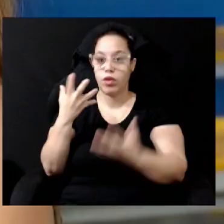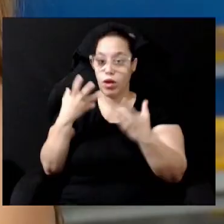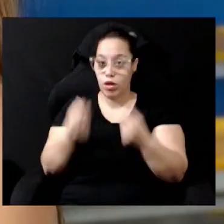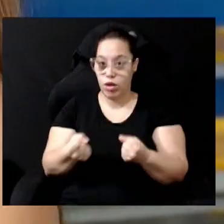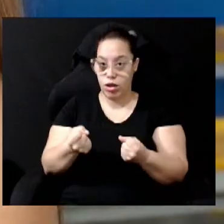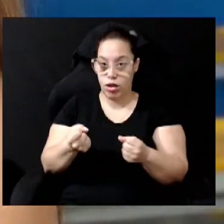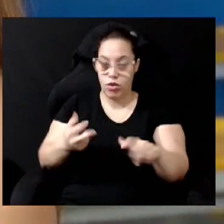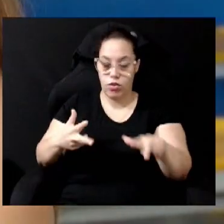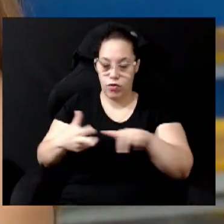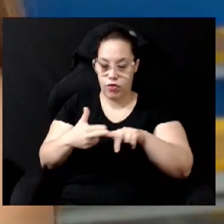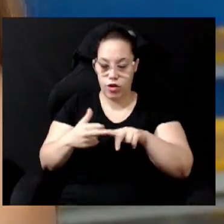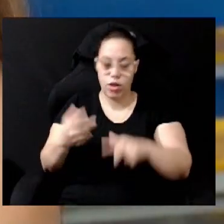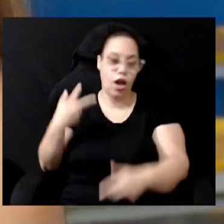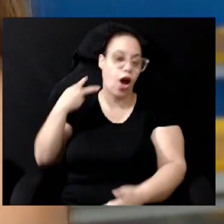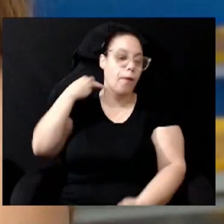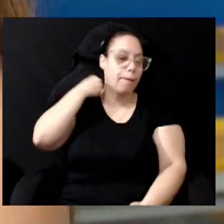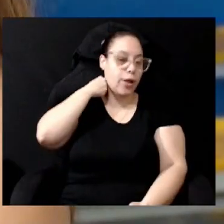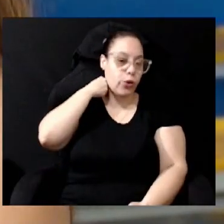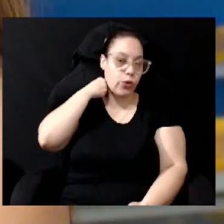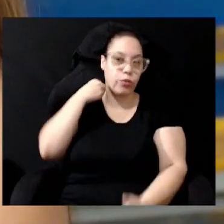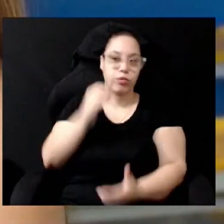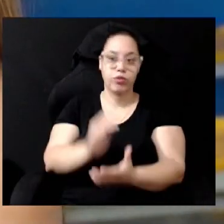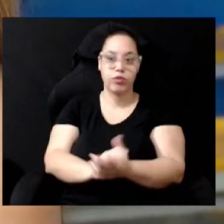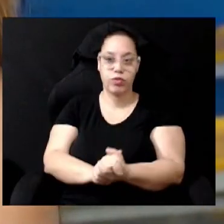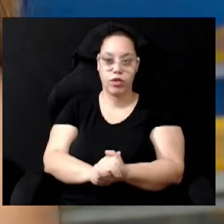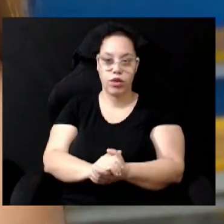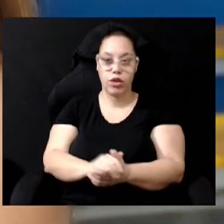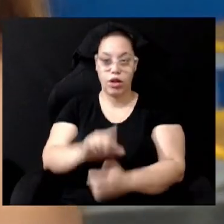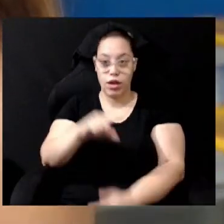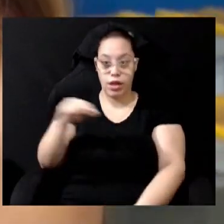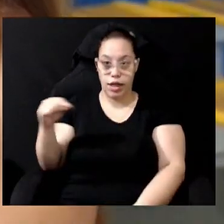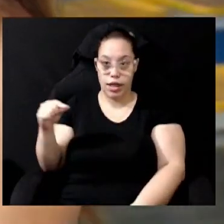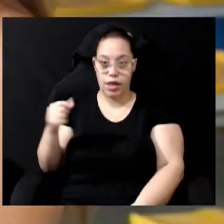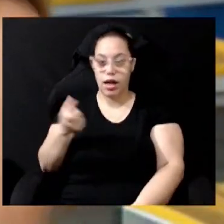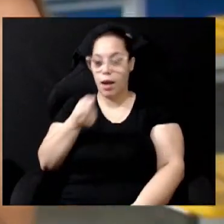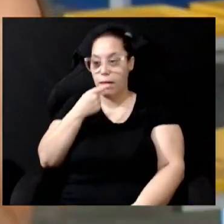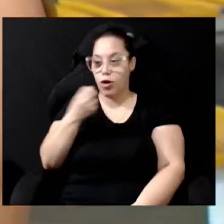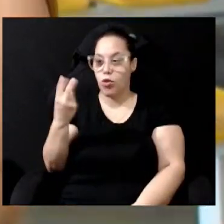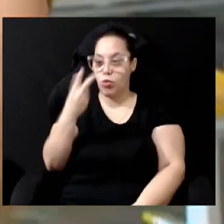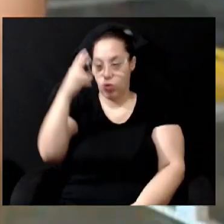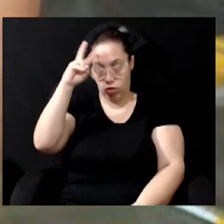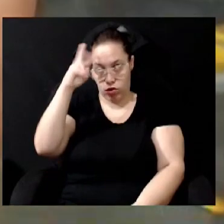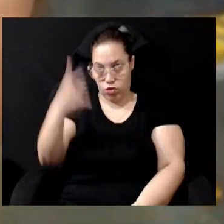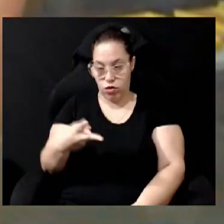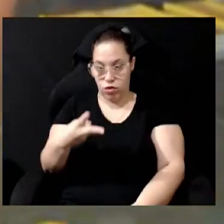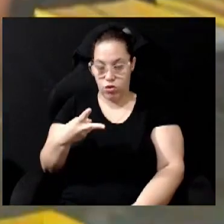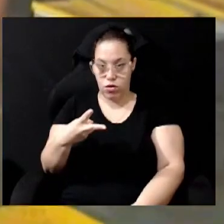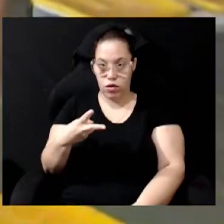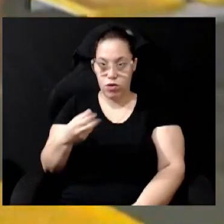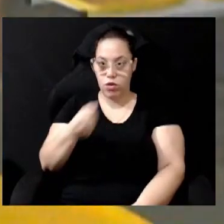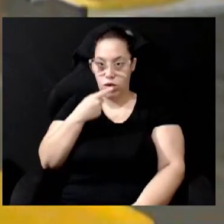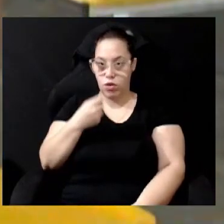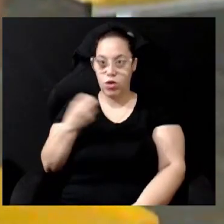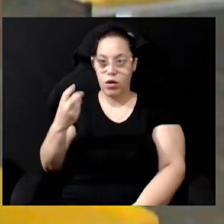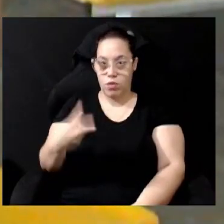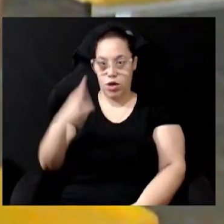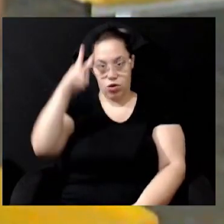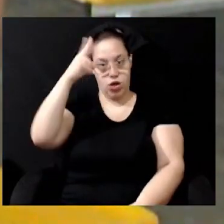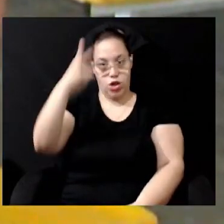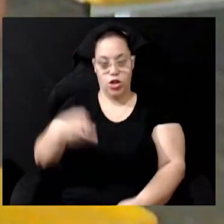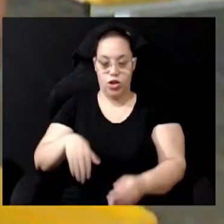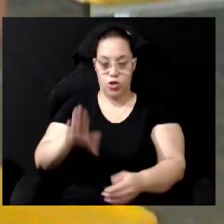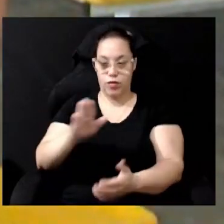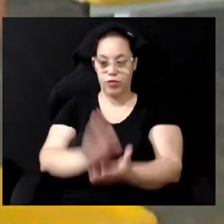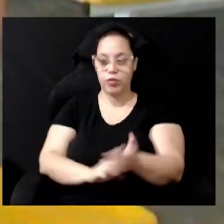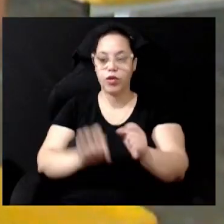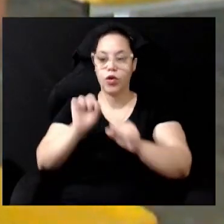a microchipagem, sai medicado por 2 dias e recebe medicação para mais 2 dias. O que a pessoa